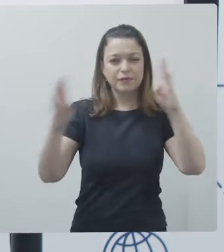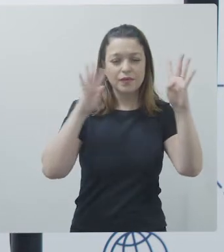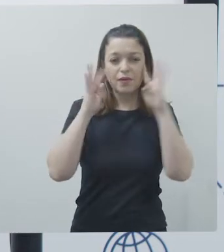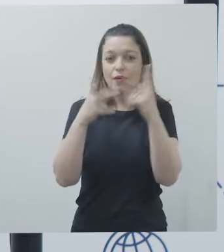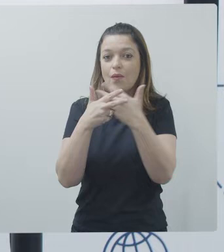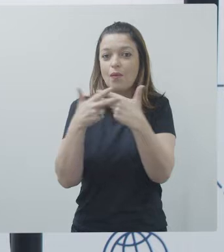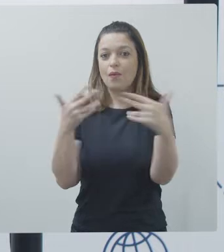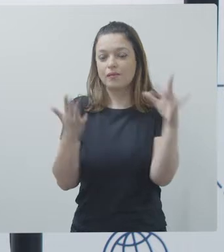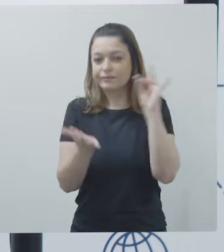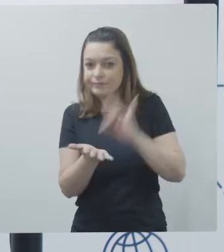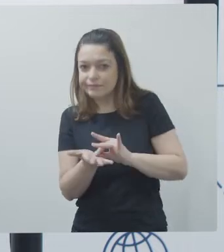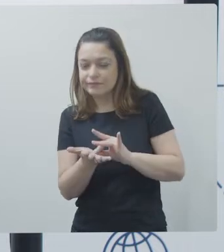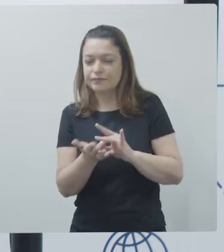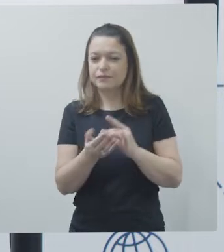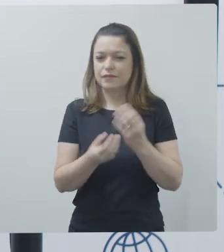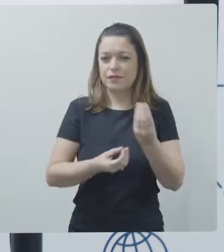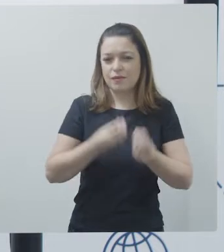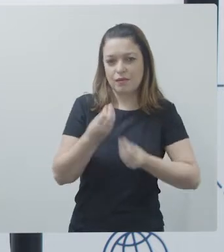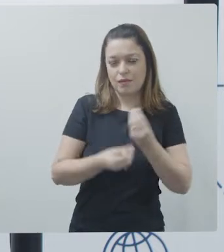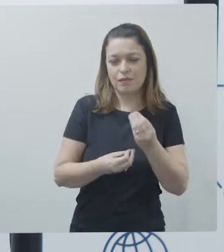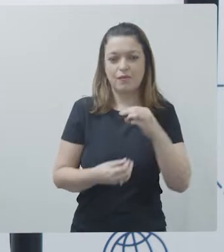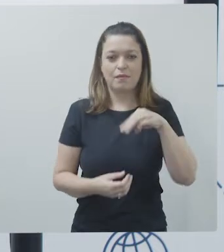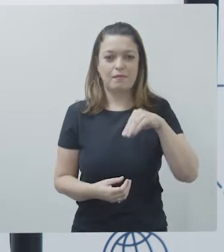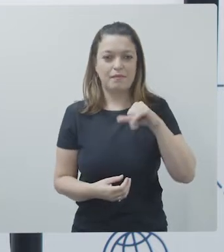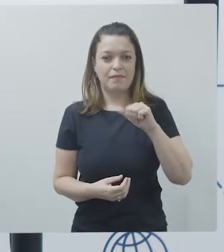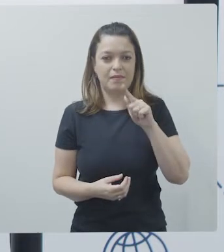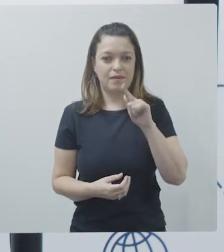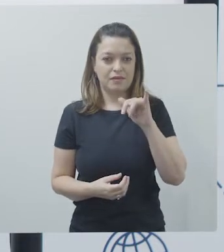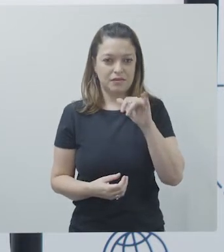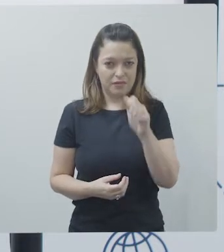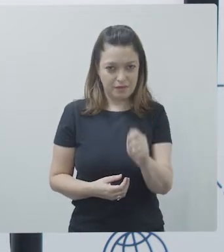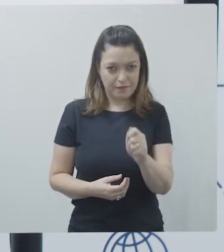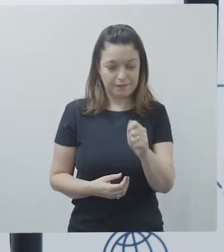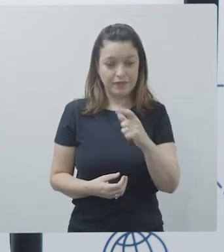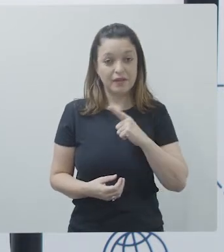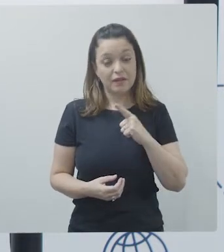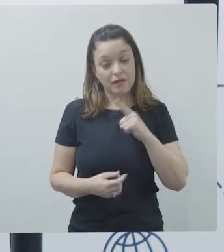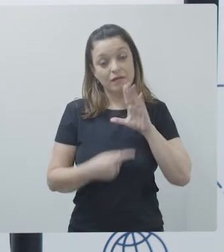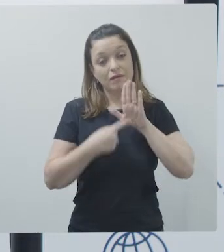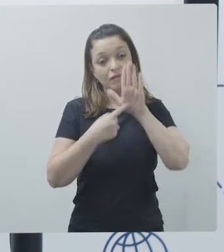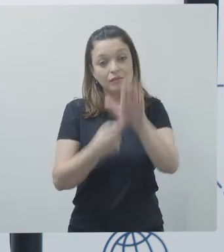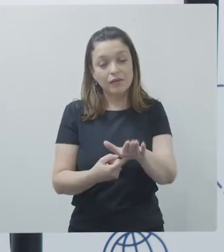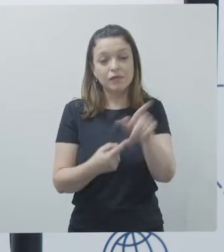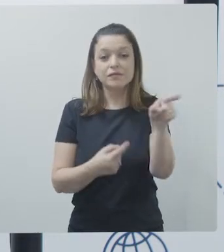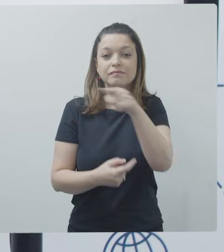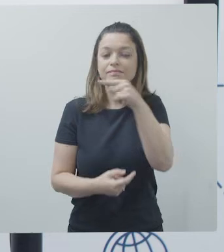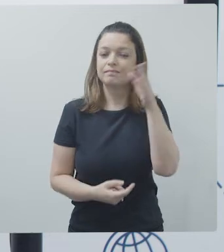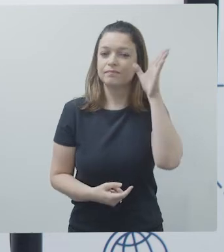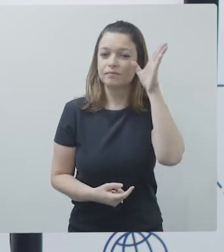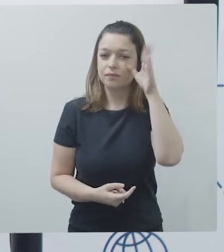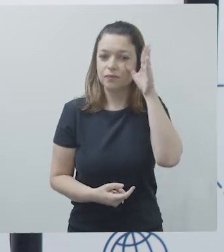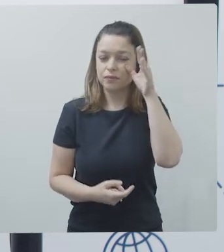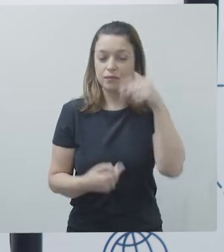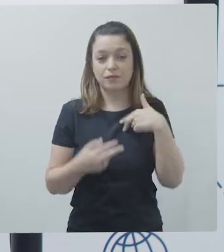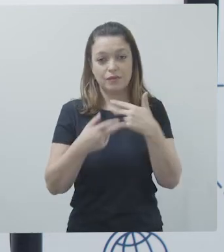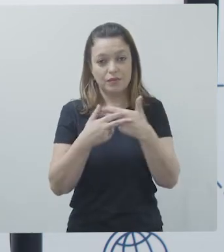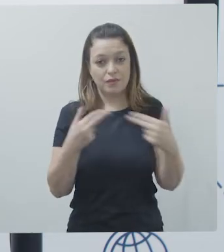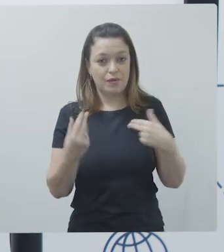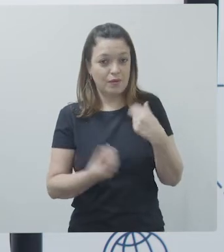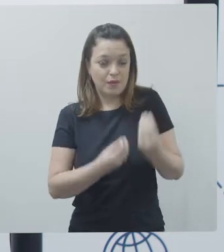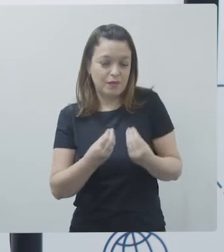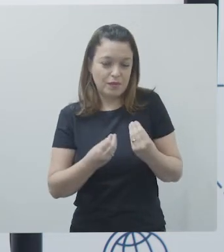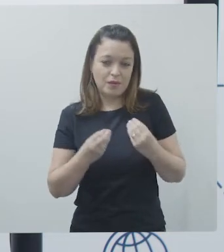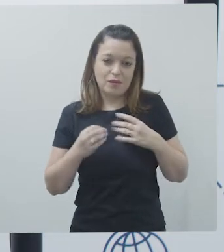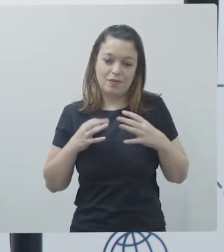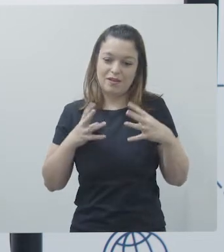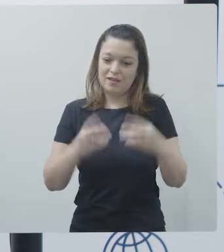com magia, algo nesse sentido. Trouxe pra vocês, para a gente matar um pouquinho da curiosidade, não todos, claro que é impossível a gente